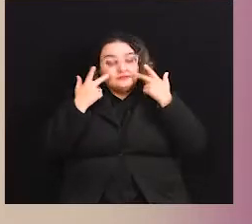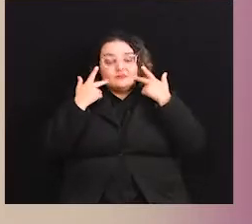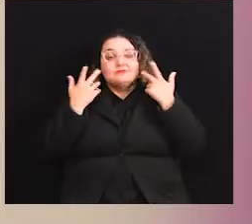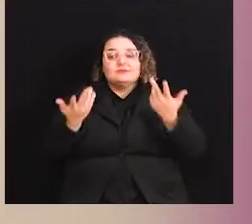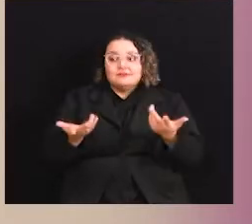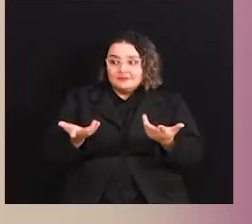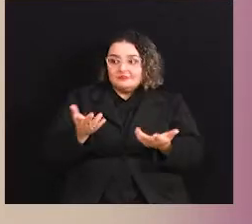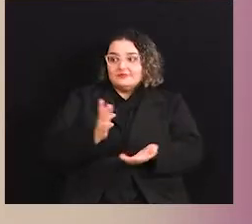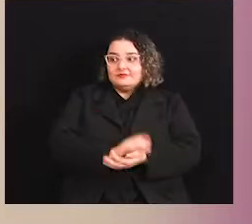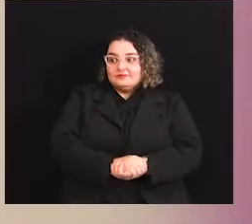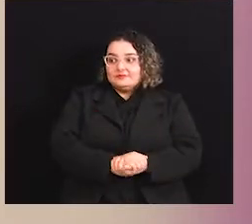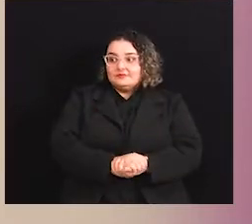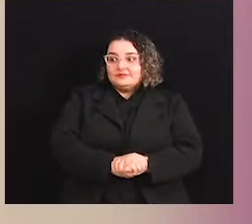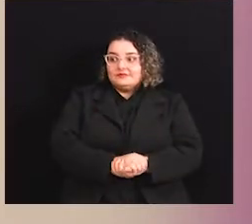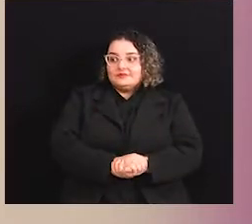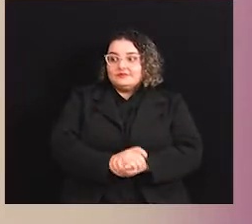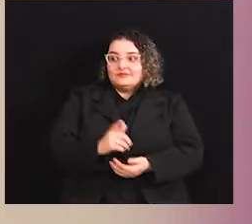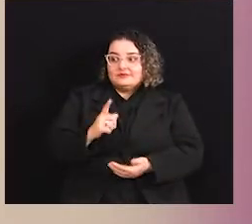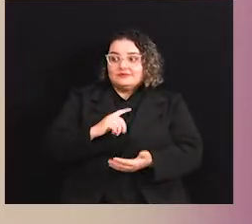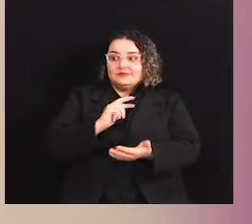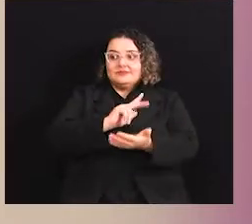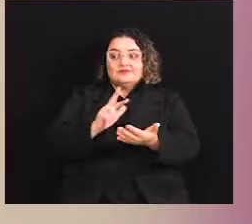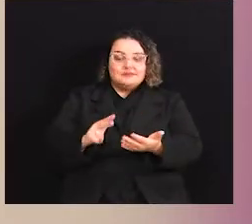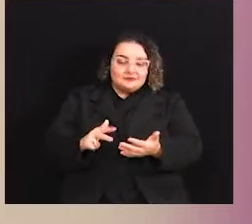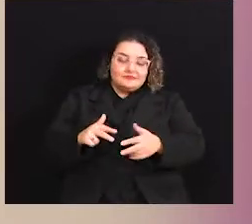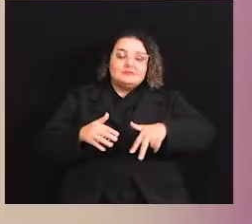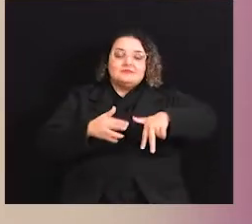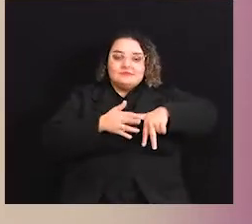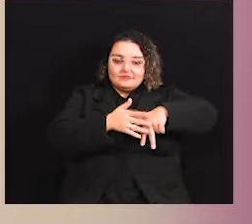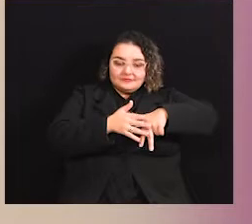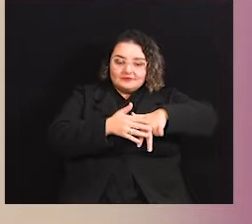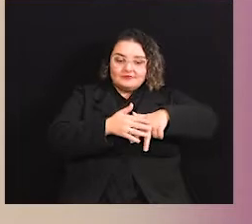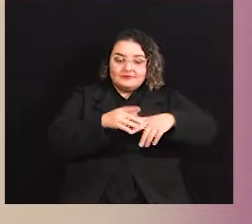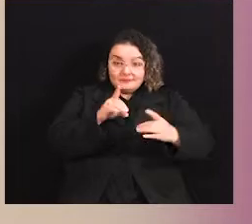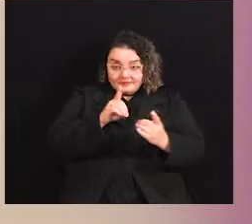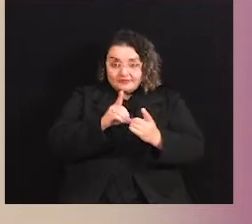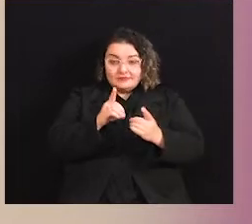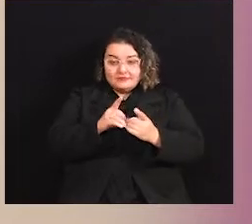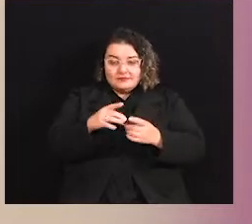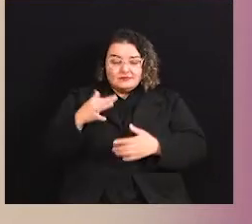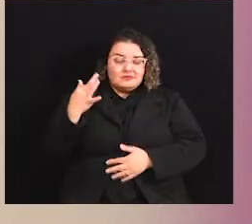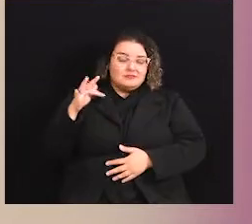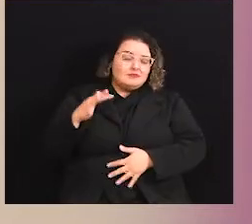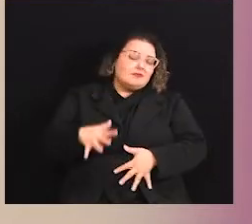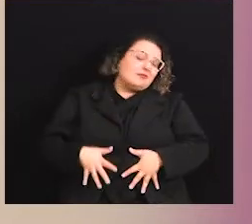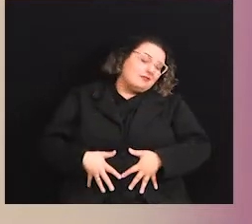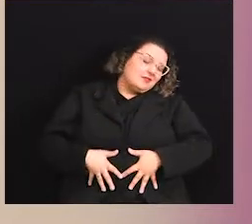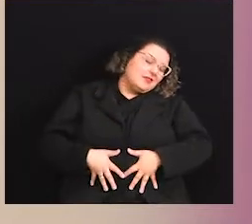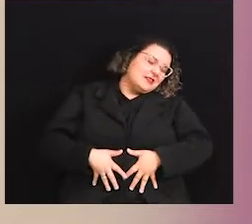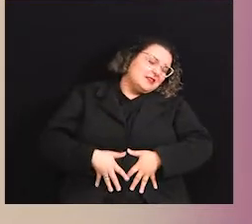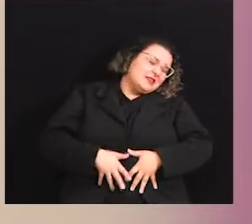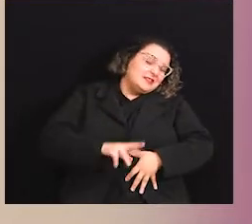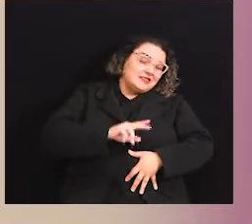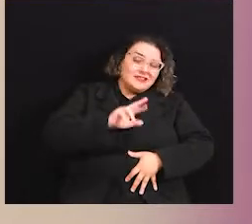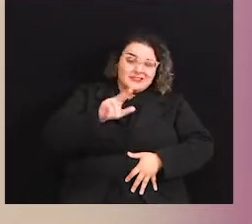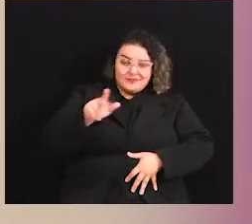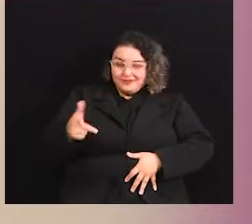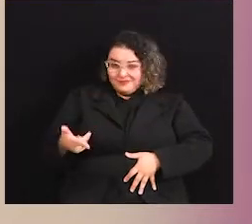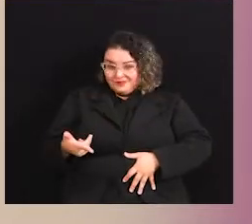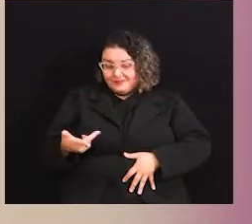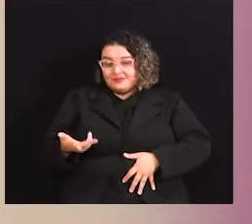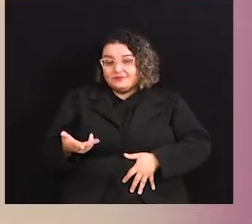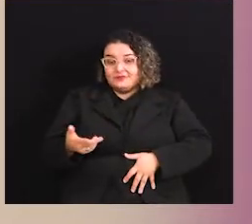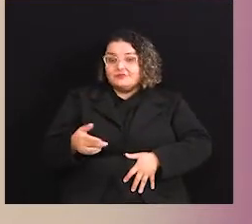A gente tem hoje muitos pacientes no consultório que têm queixas abdominais diversas, e aí, dentre